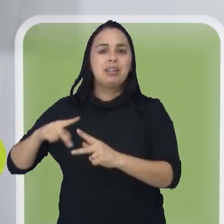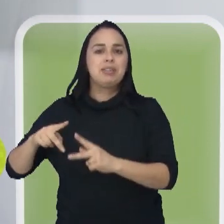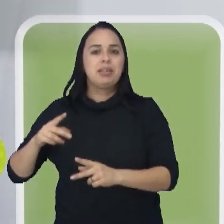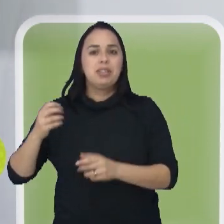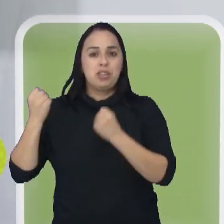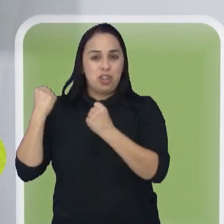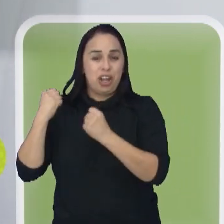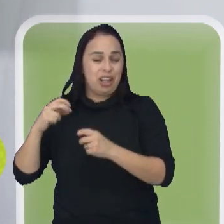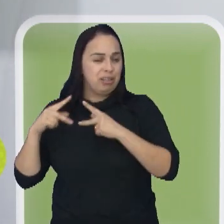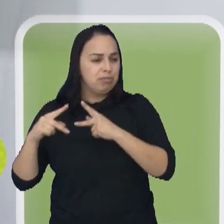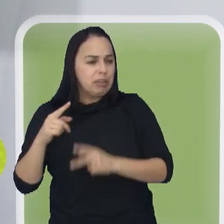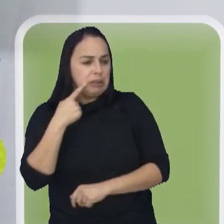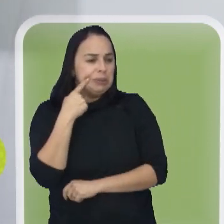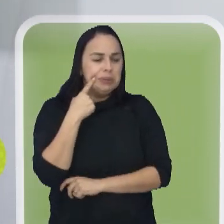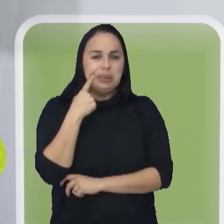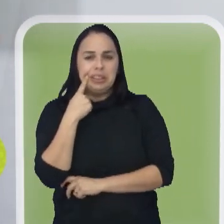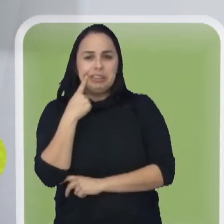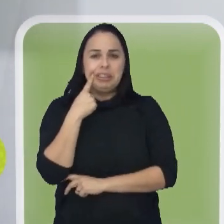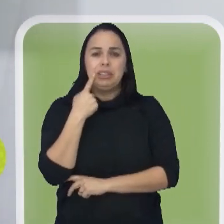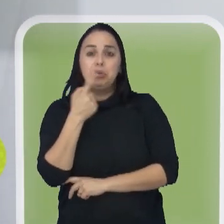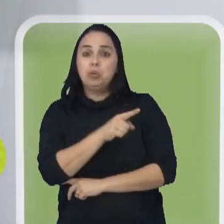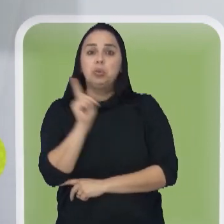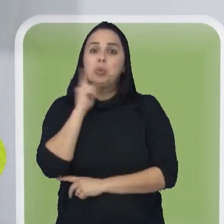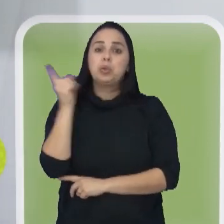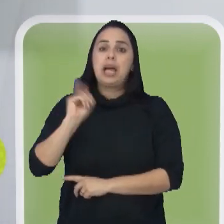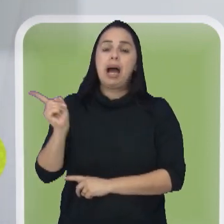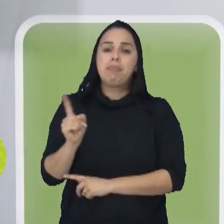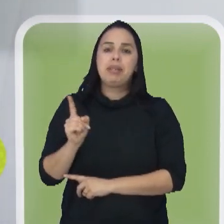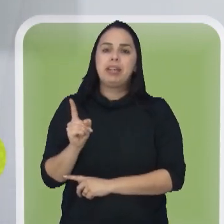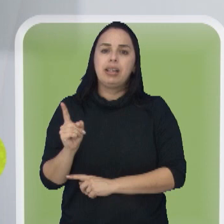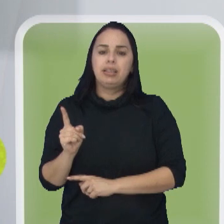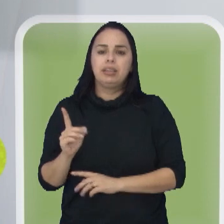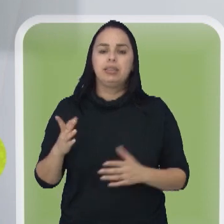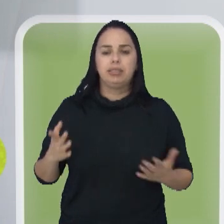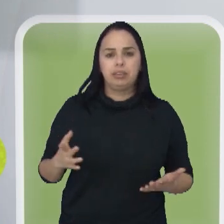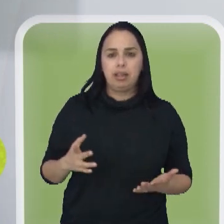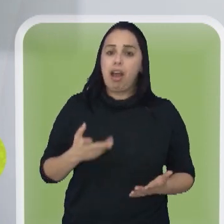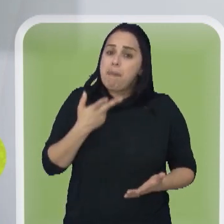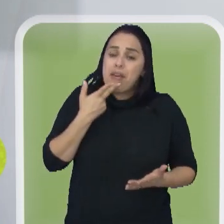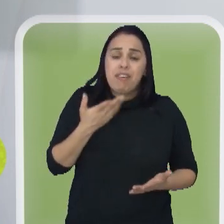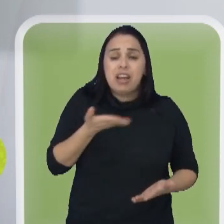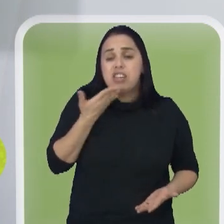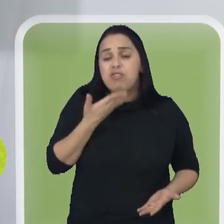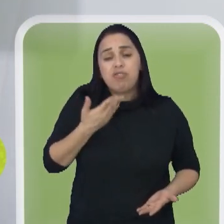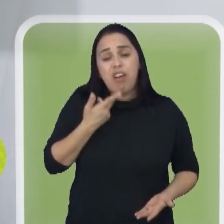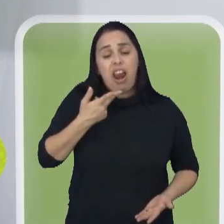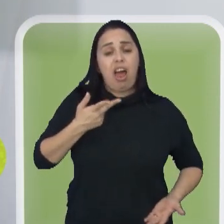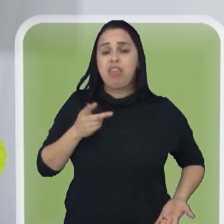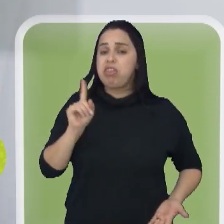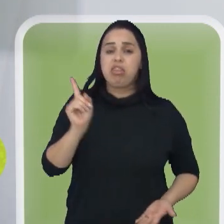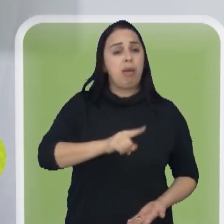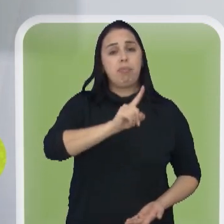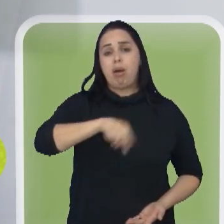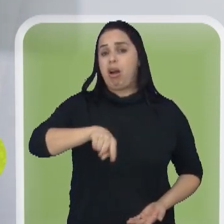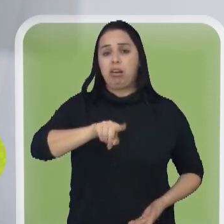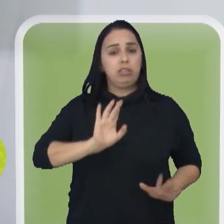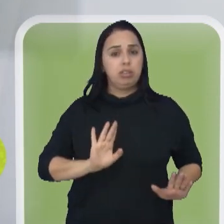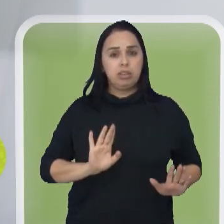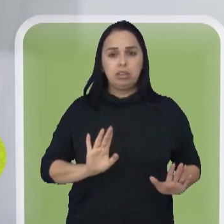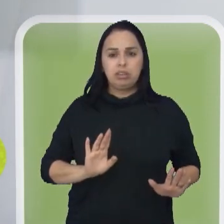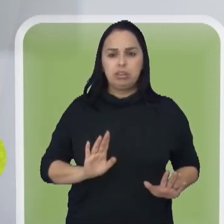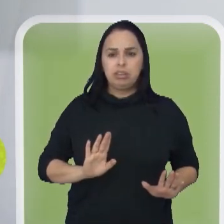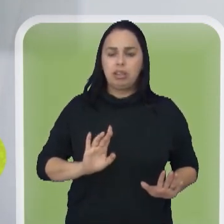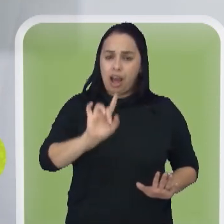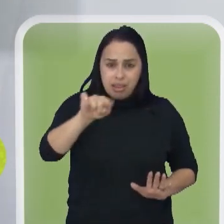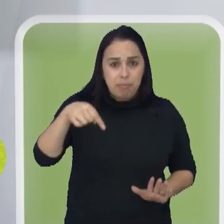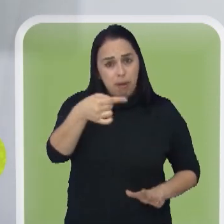vai ser mais difícil ou menos difícil. Enfim, é mais fácil falar assim, não pode jogar. Pronto, aí na próxima temporada pode jogar,